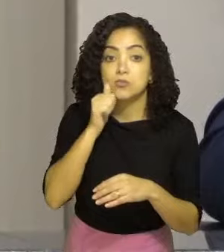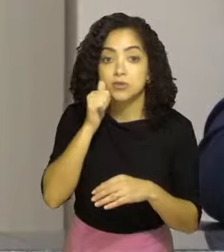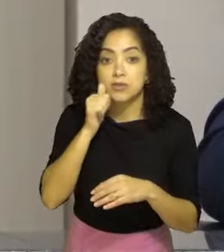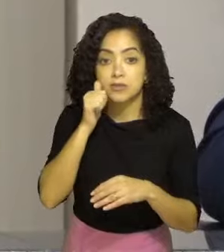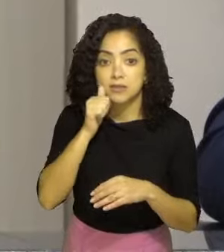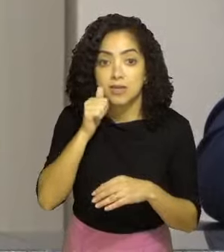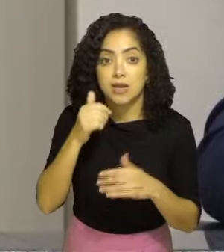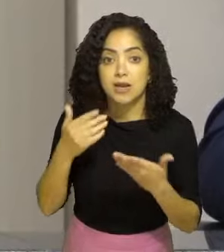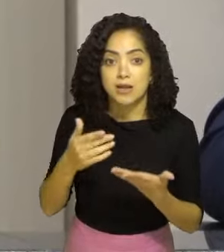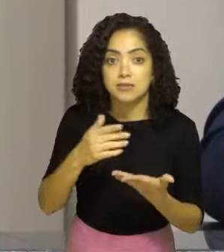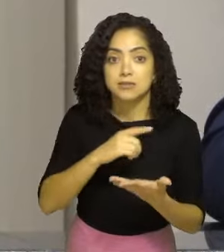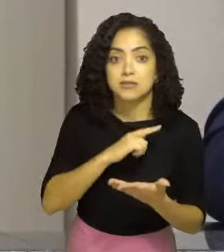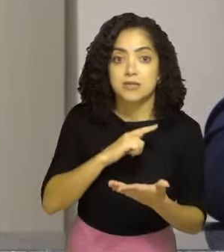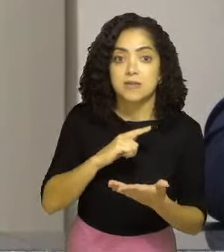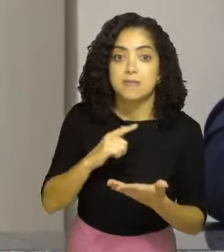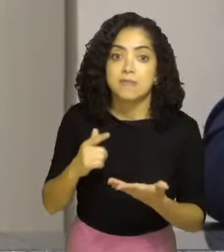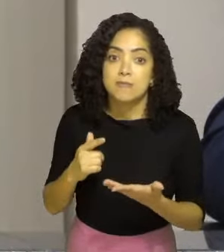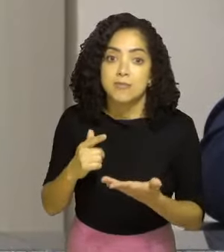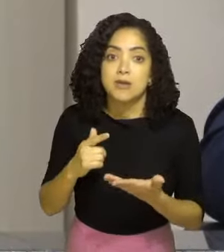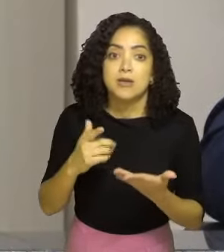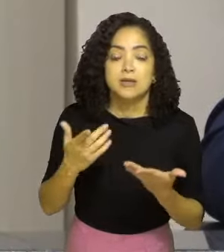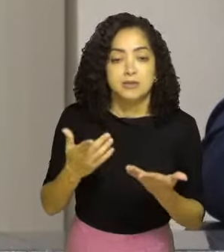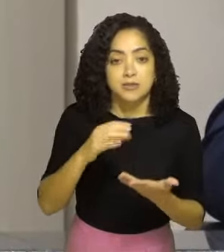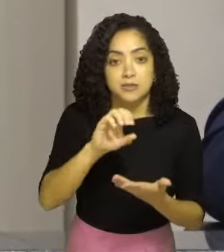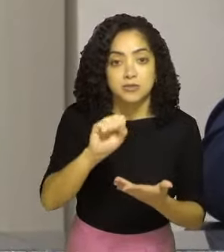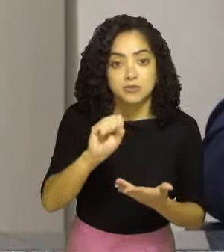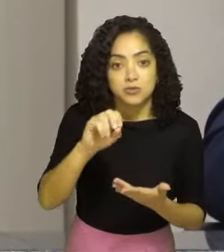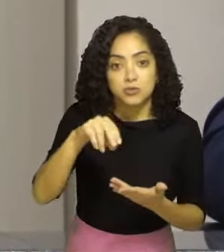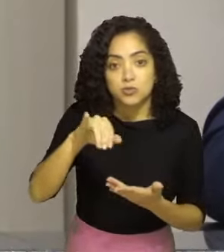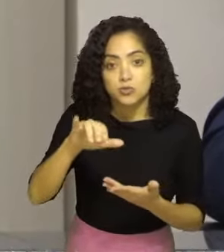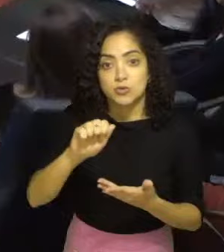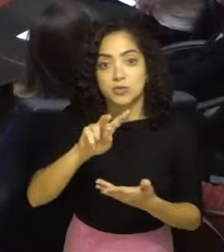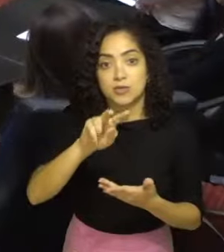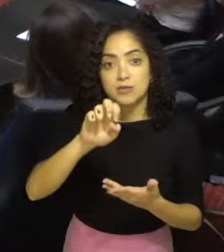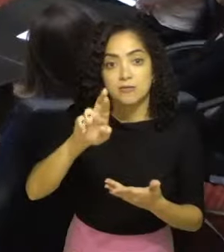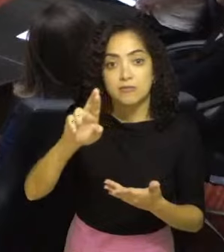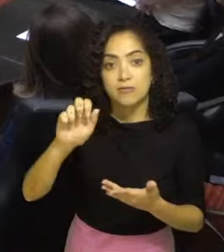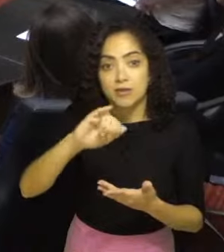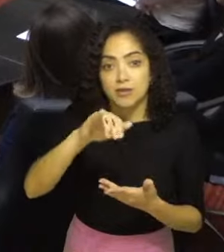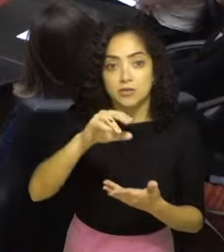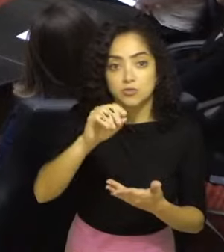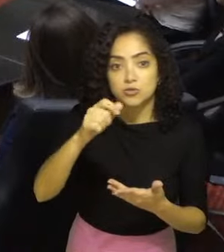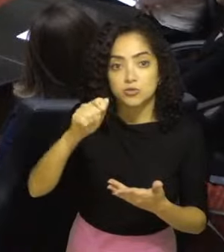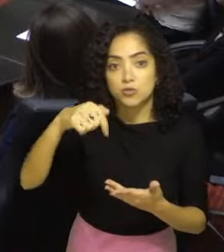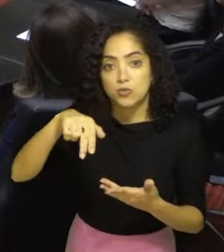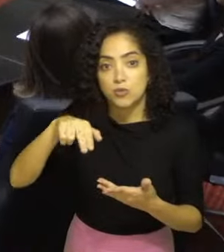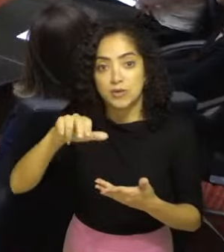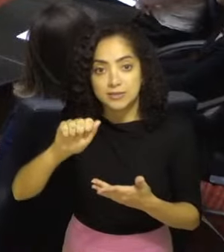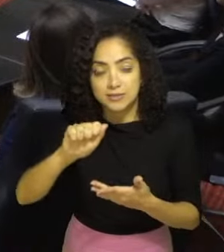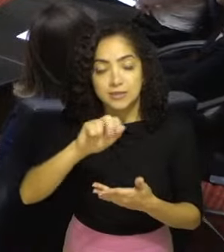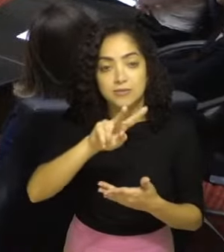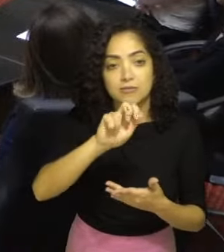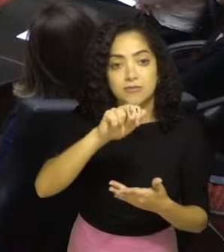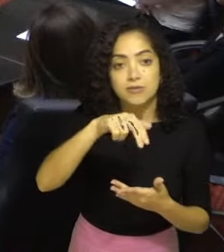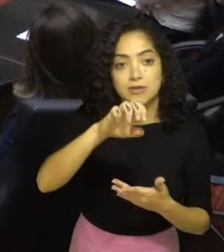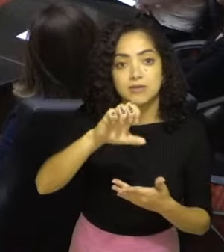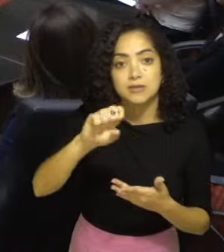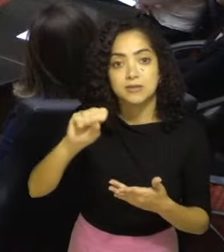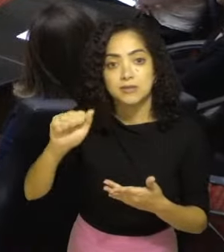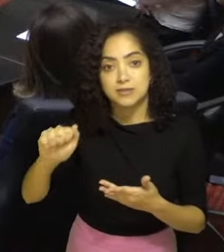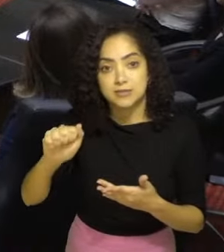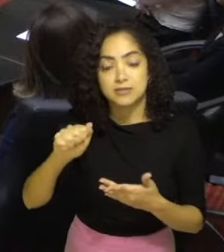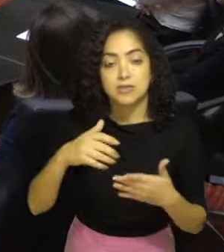governador, Sereta, Flávia, Sônia, Vera, Joana, Vanessa, essas mulheres que nós homenageamos